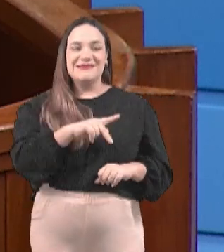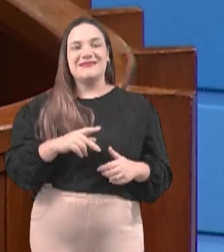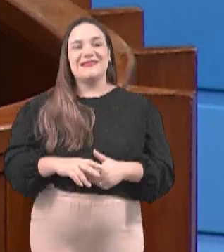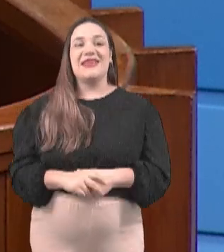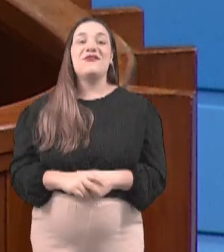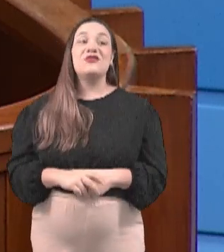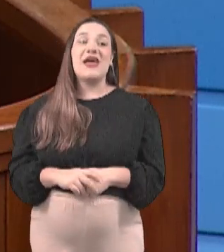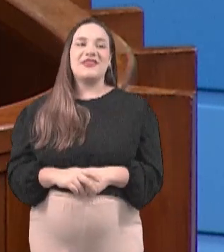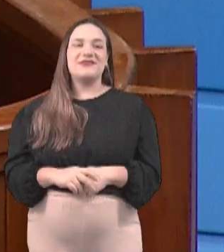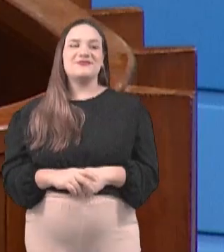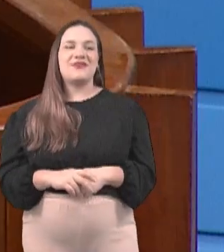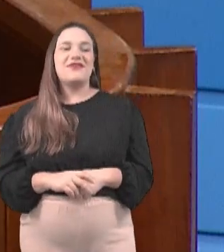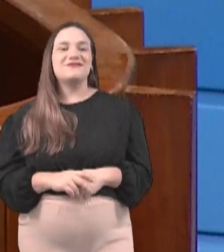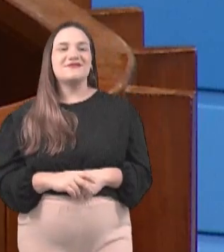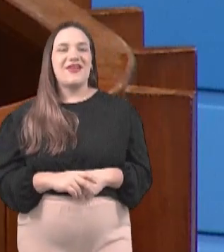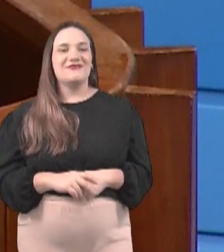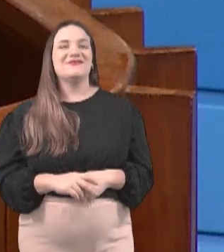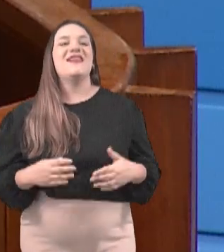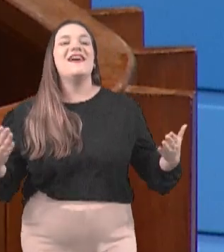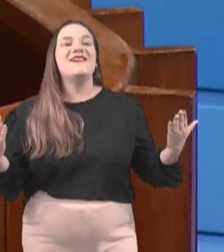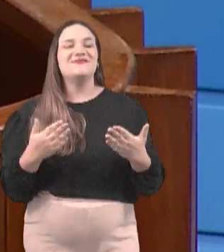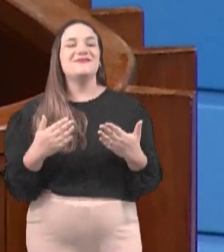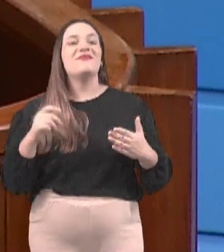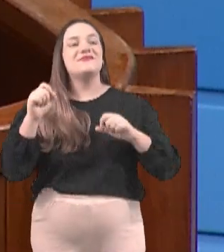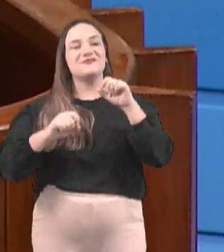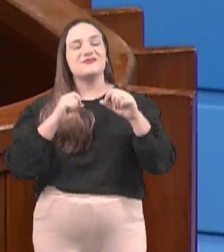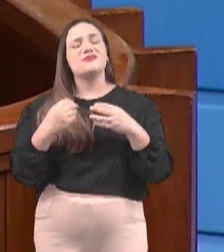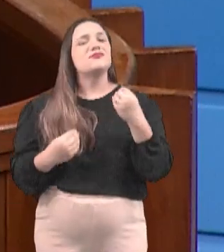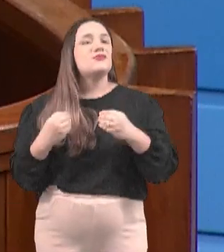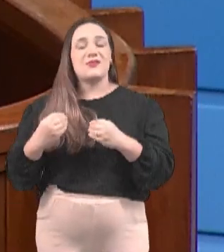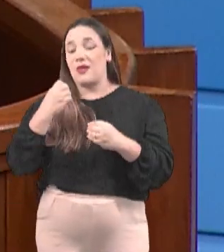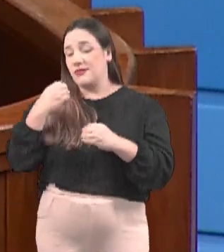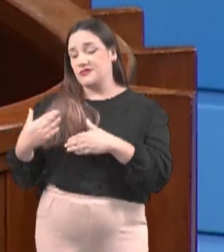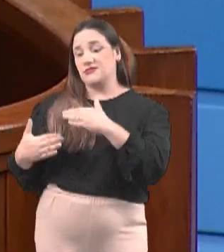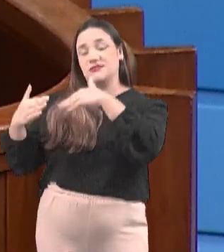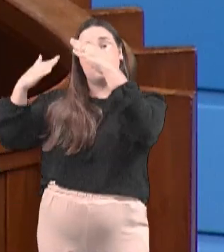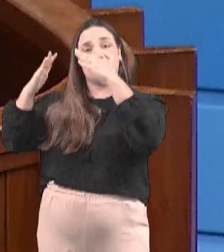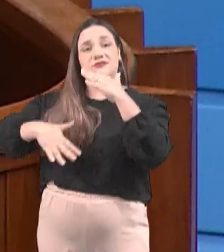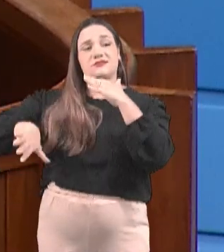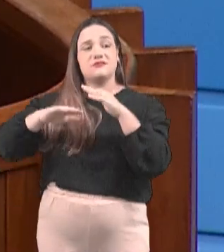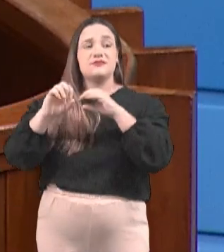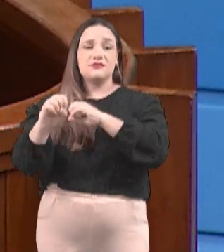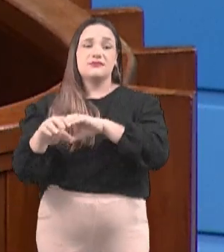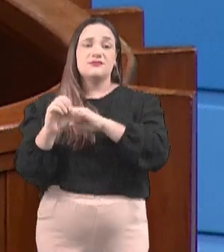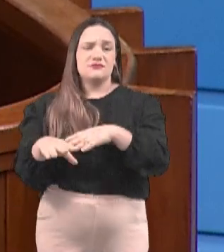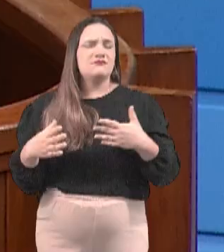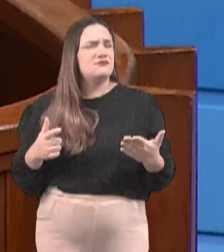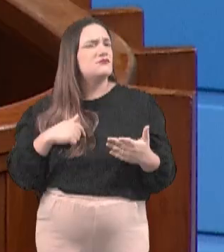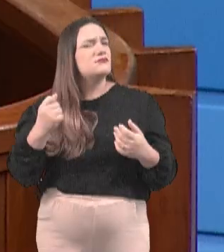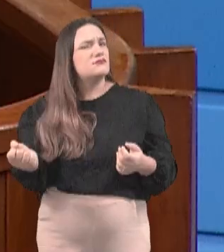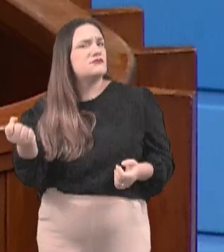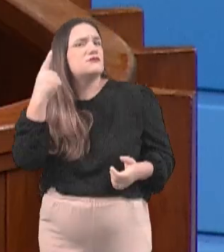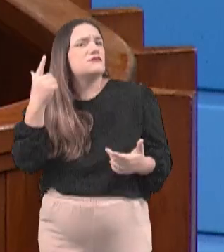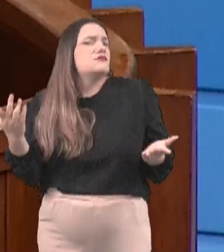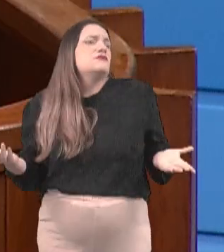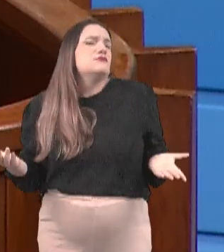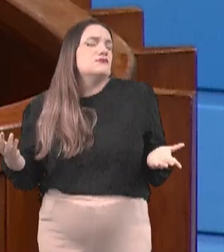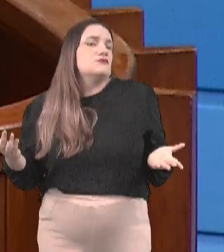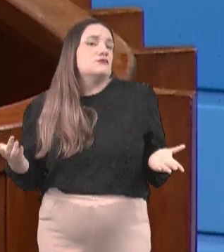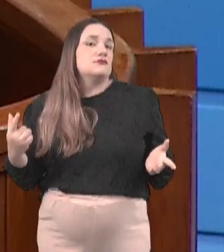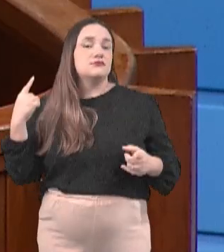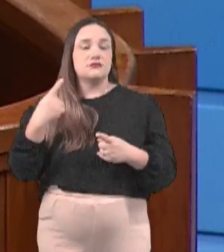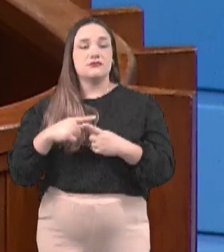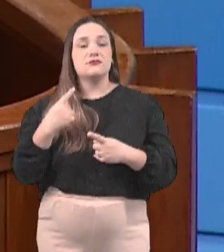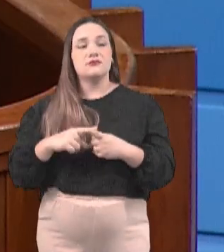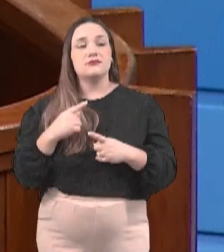que isso significa e qual tem sido o desempenho desse processo na educação. E me chamou a atenção que